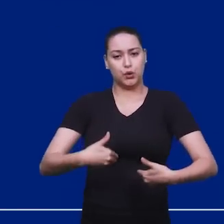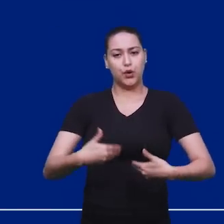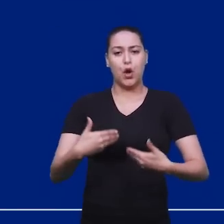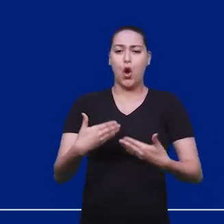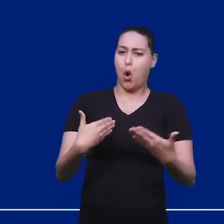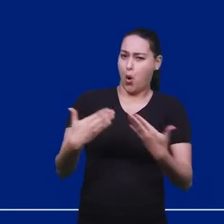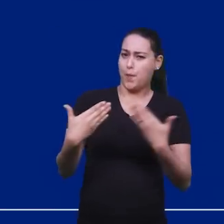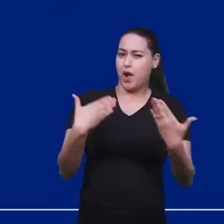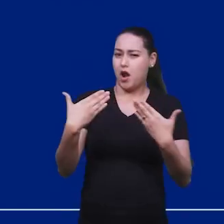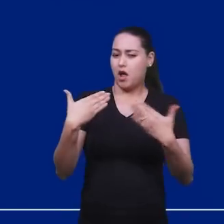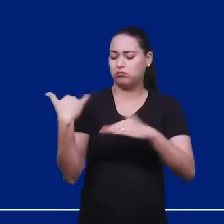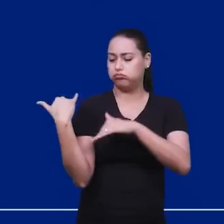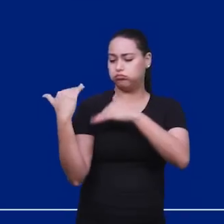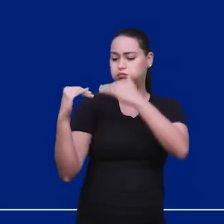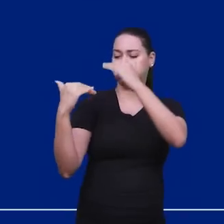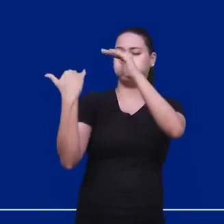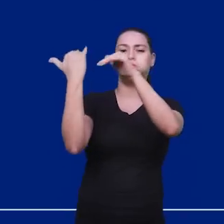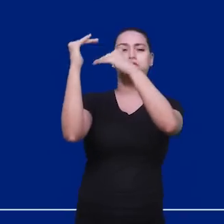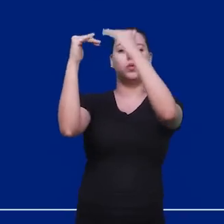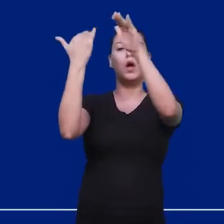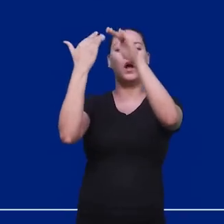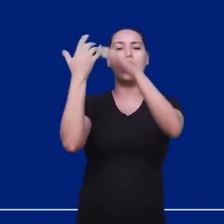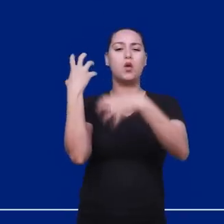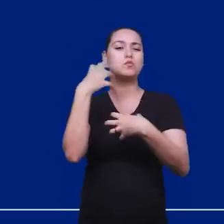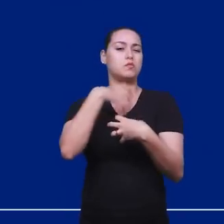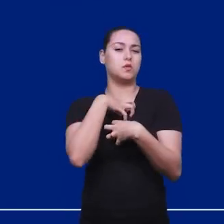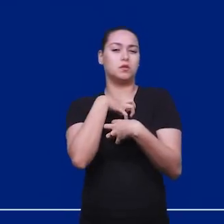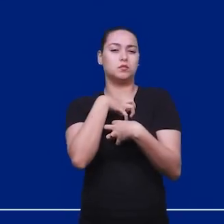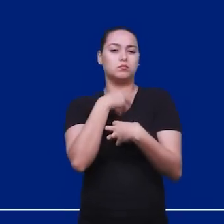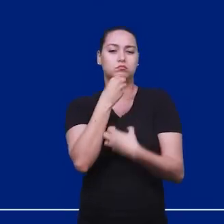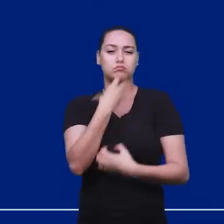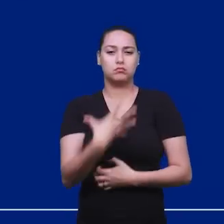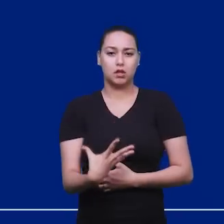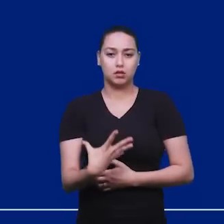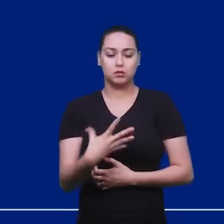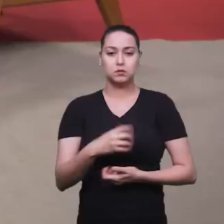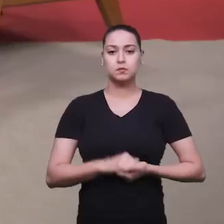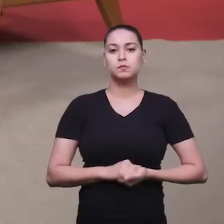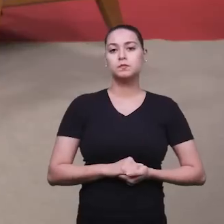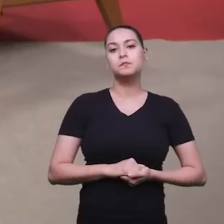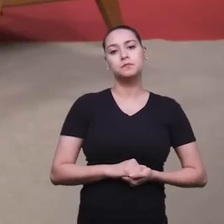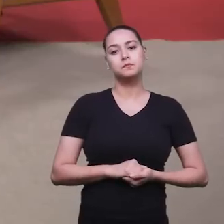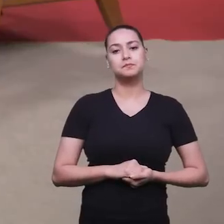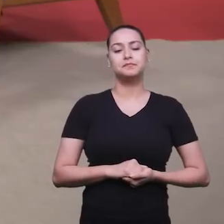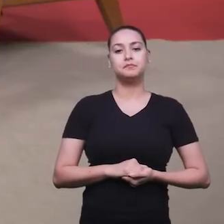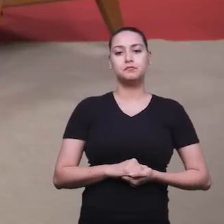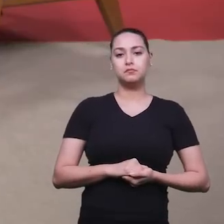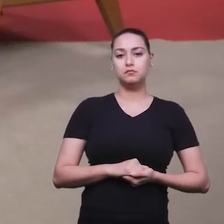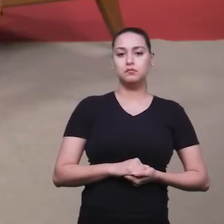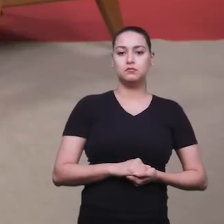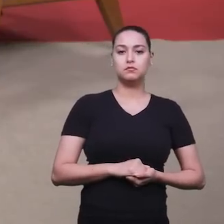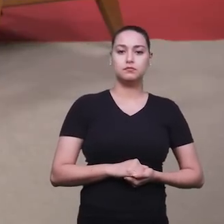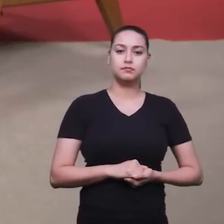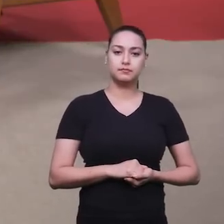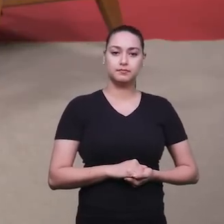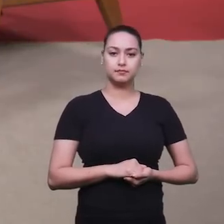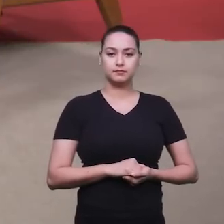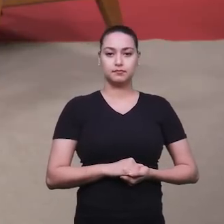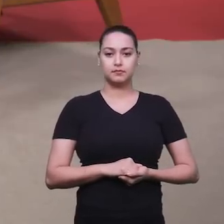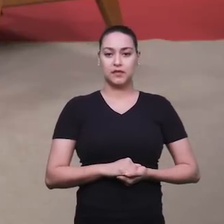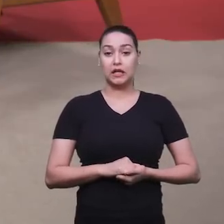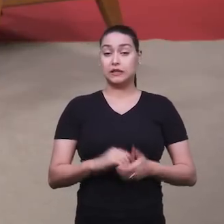nutrientes indispensáveis para o fortalecimento dos membros do corpo. Glória a Deus. Também direciona